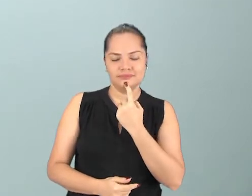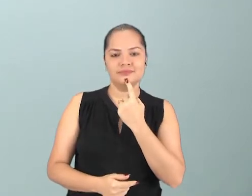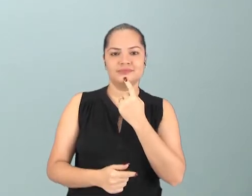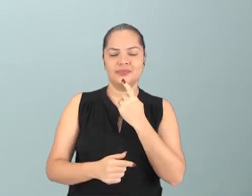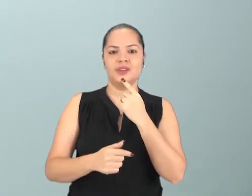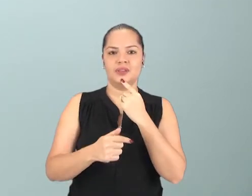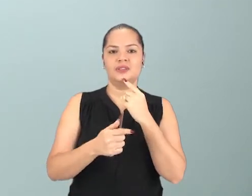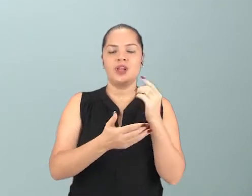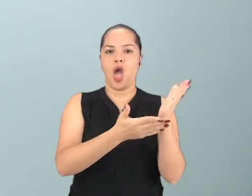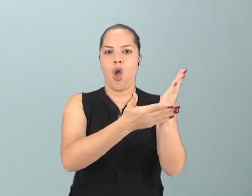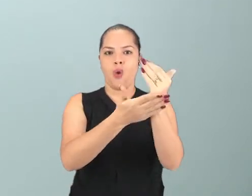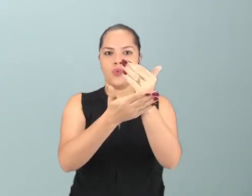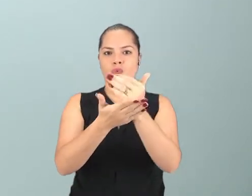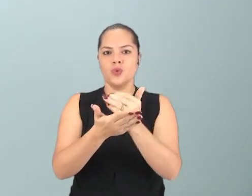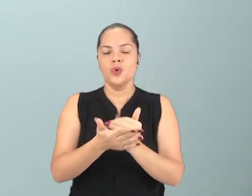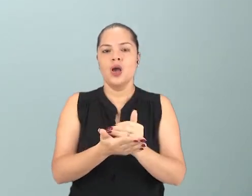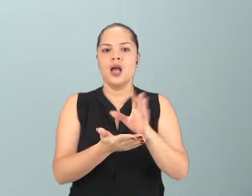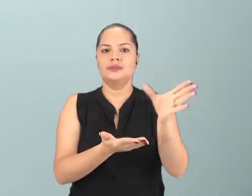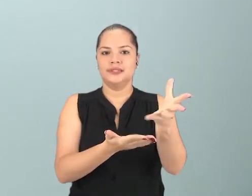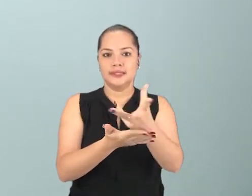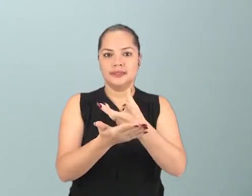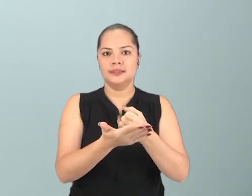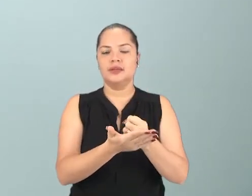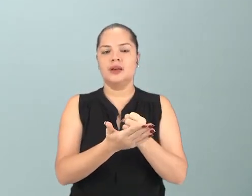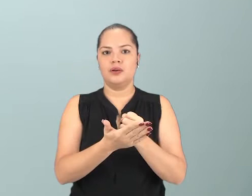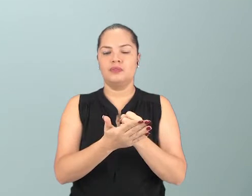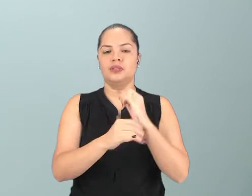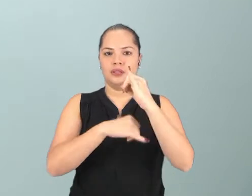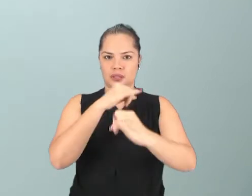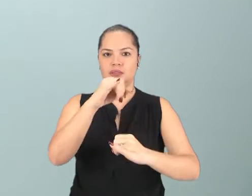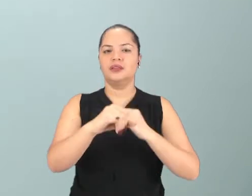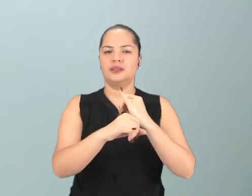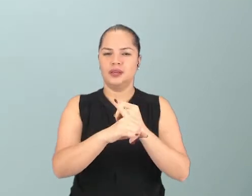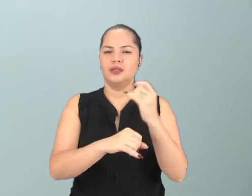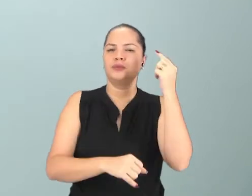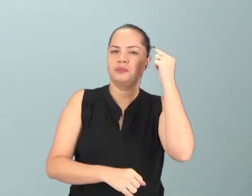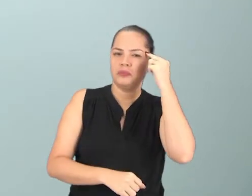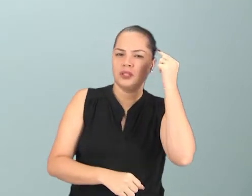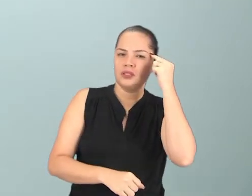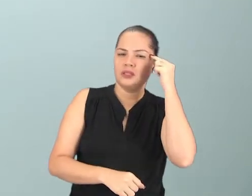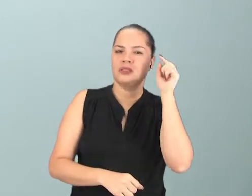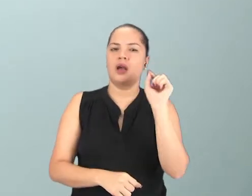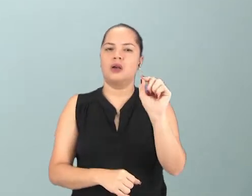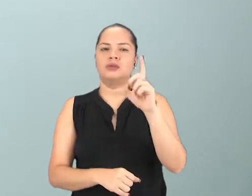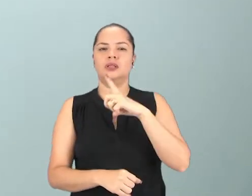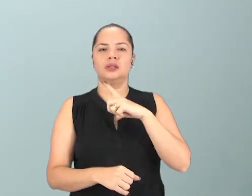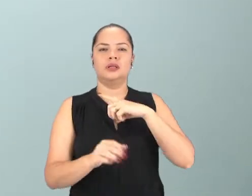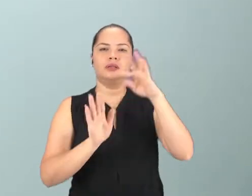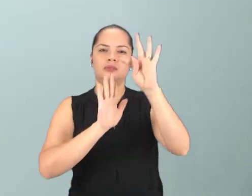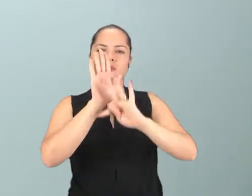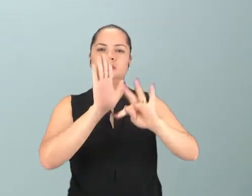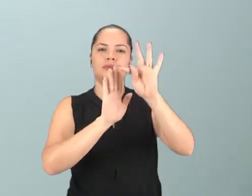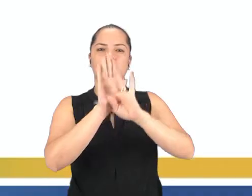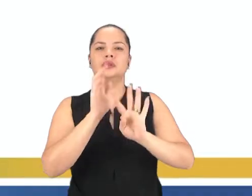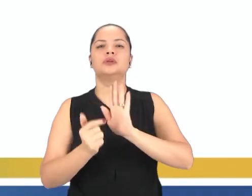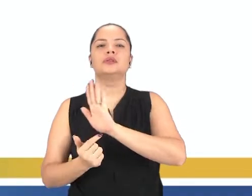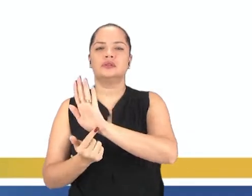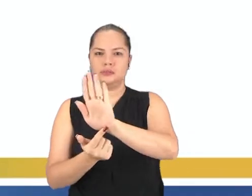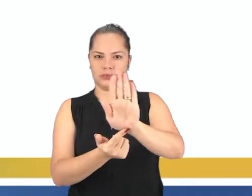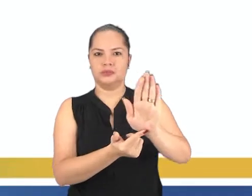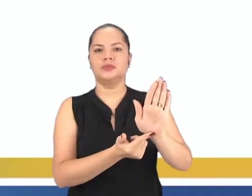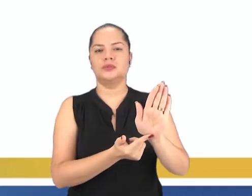Vamos ler o que diz essas imagens. Reflitam também sobre esses textos que estão sendo apresentados para